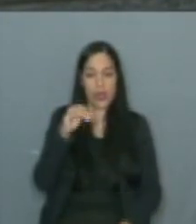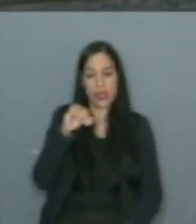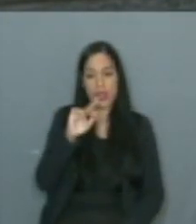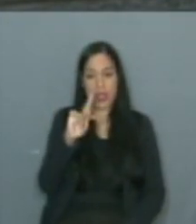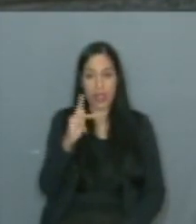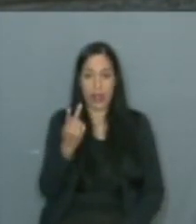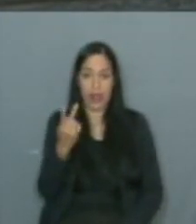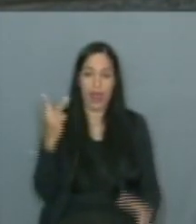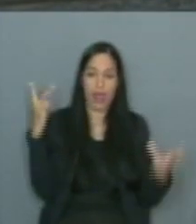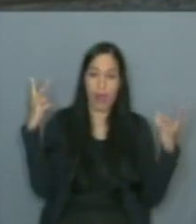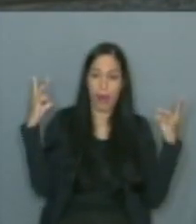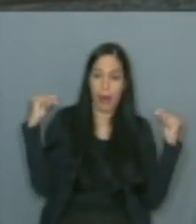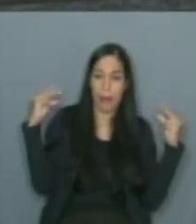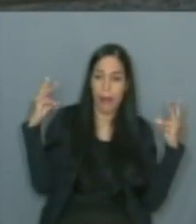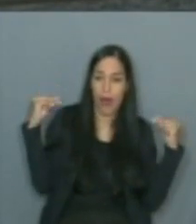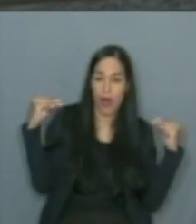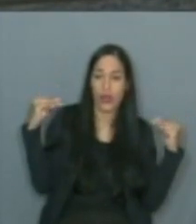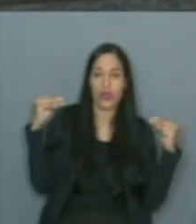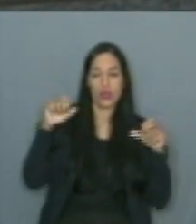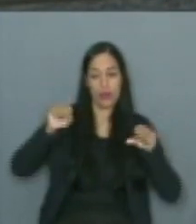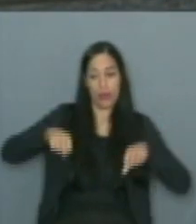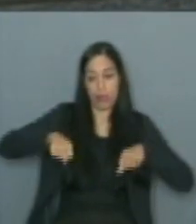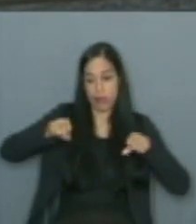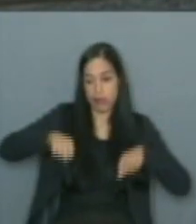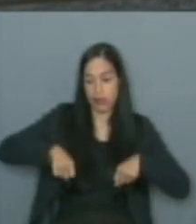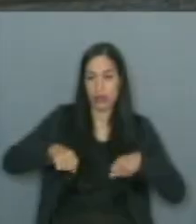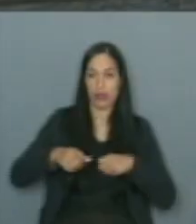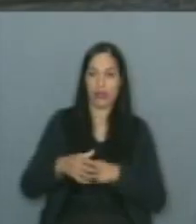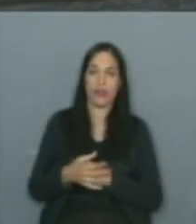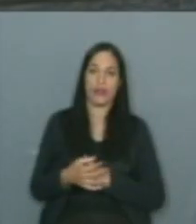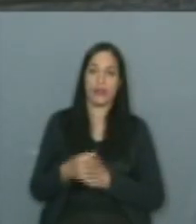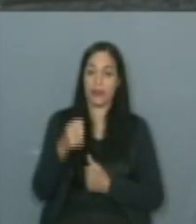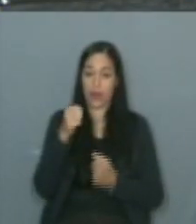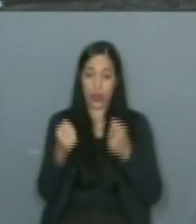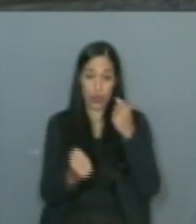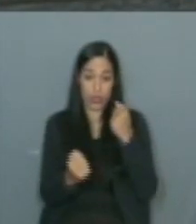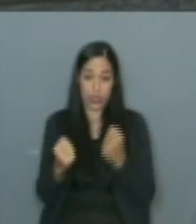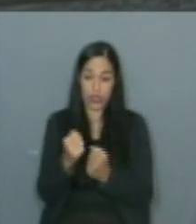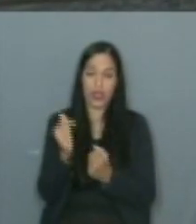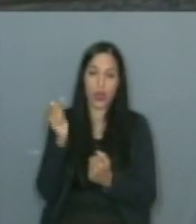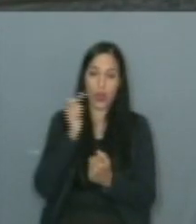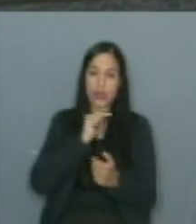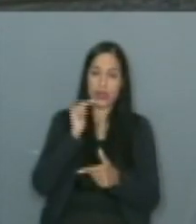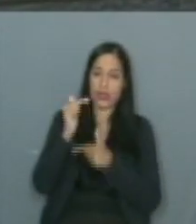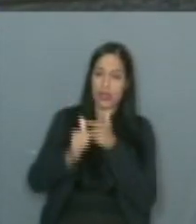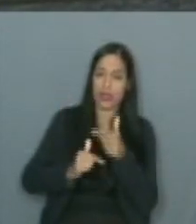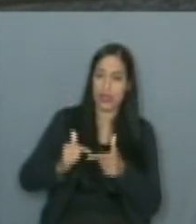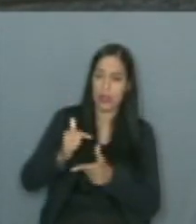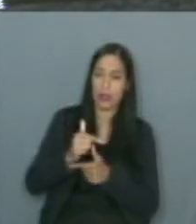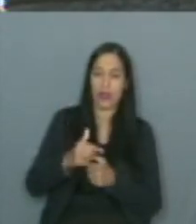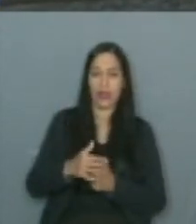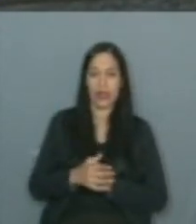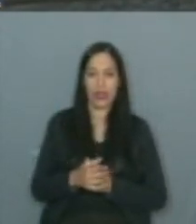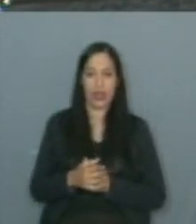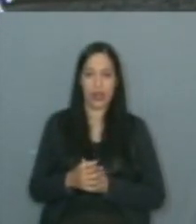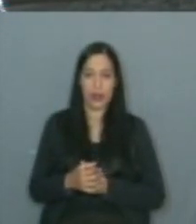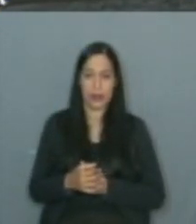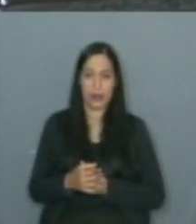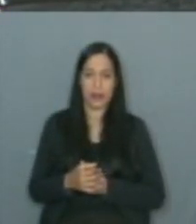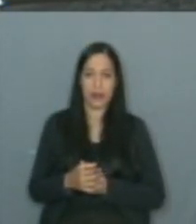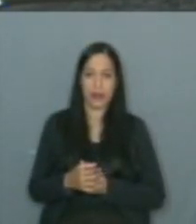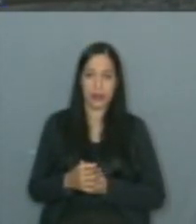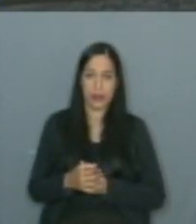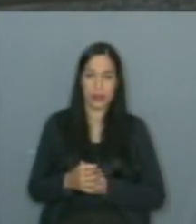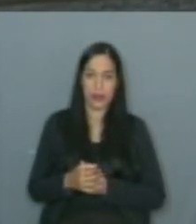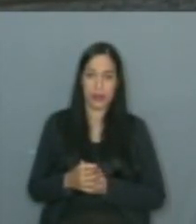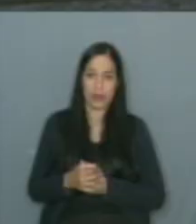também uma moto, poder ser motorista, poder trabalhar. Então, não podemos ver, eu